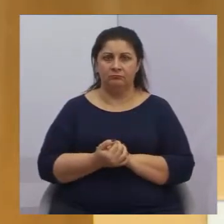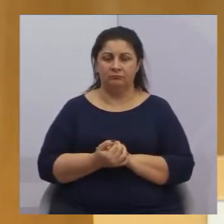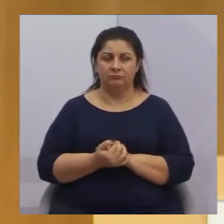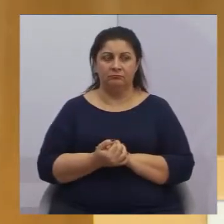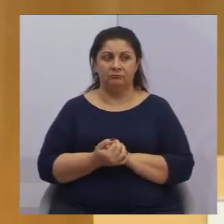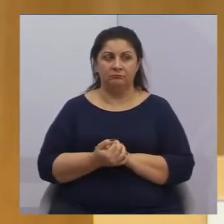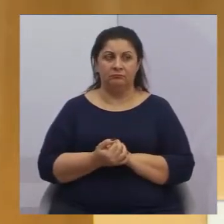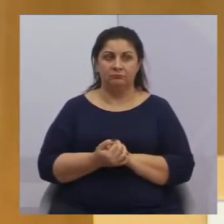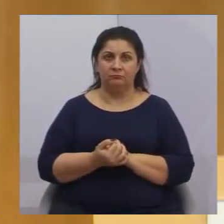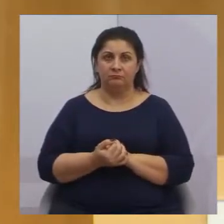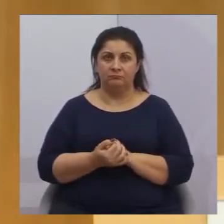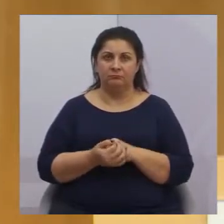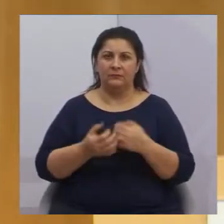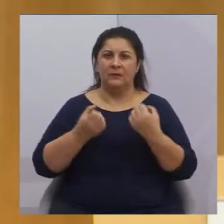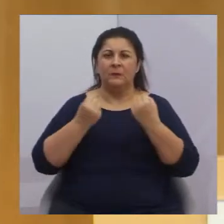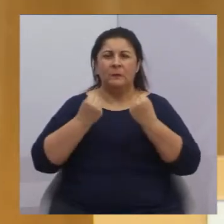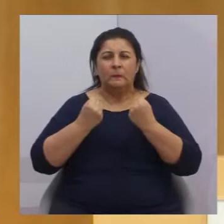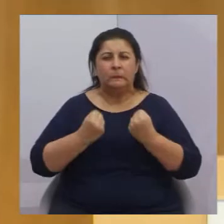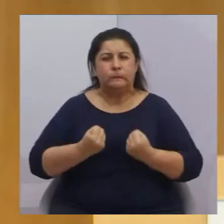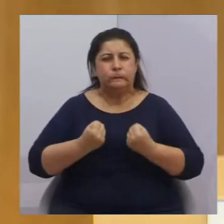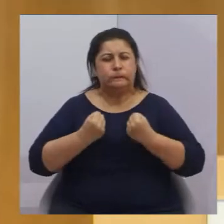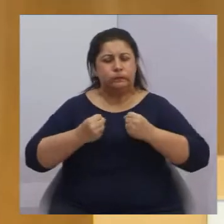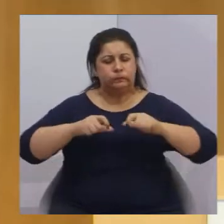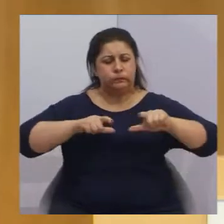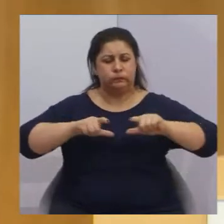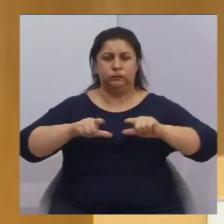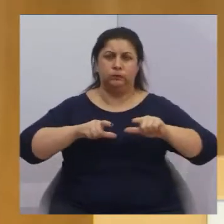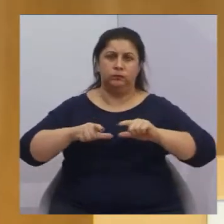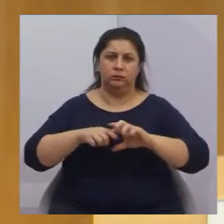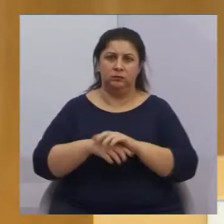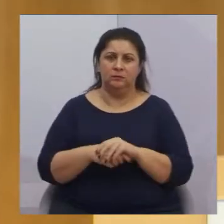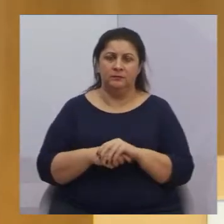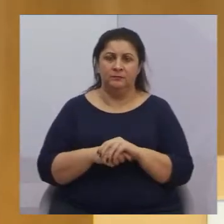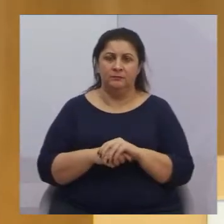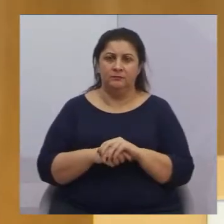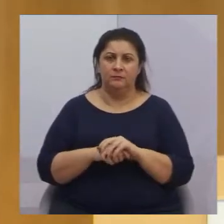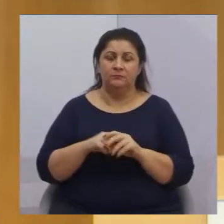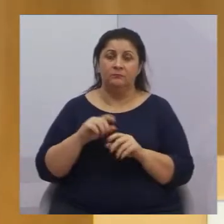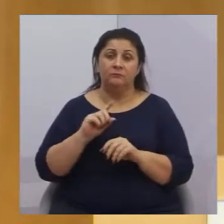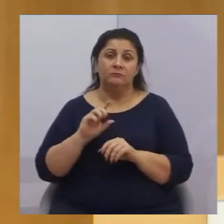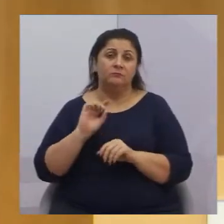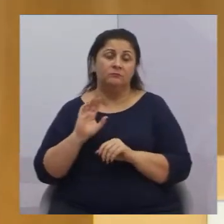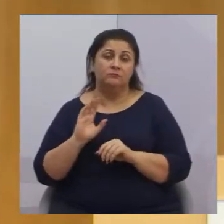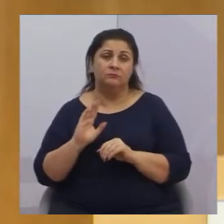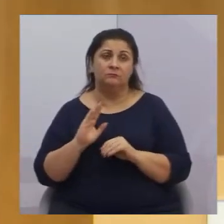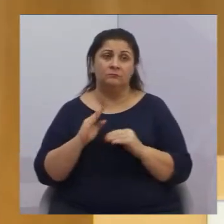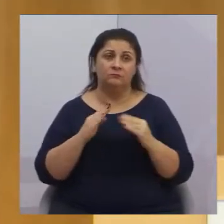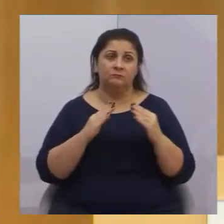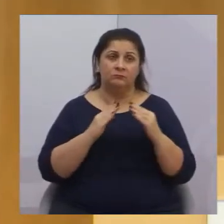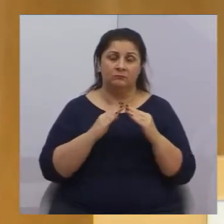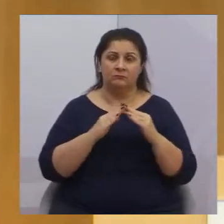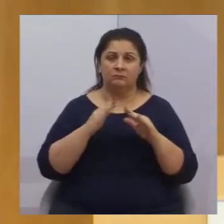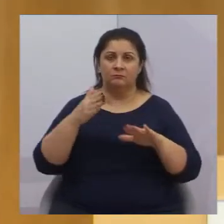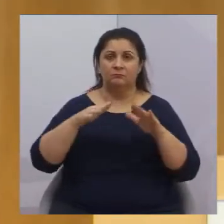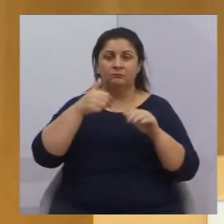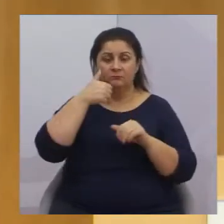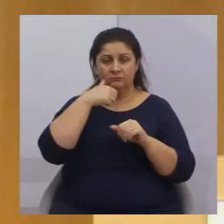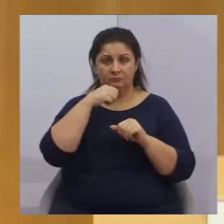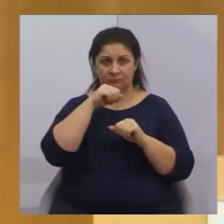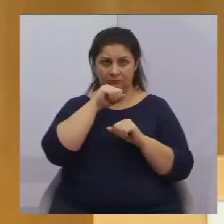à sobrecarga desse trabalho, mas não só em casa, mas mães que estão, neste momento,